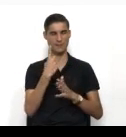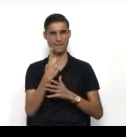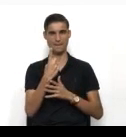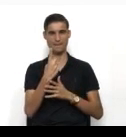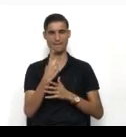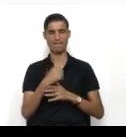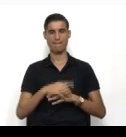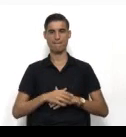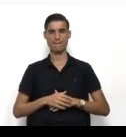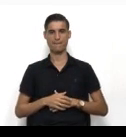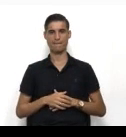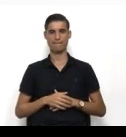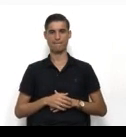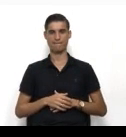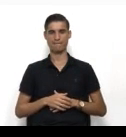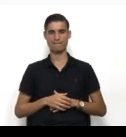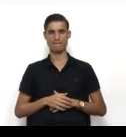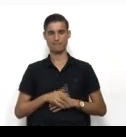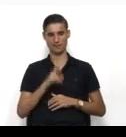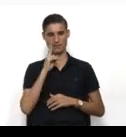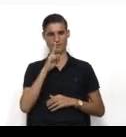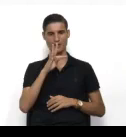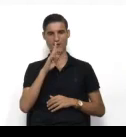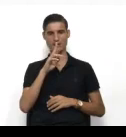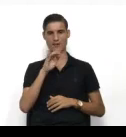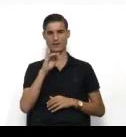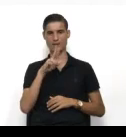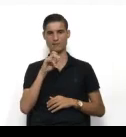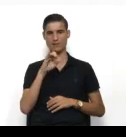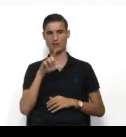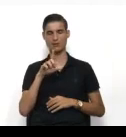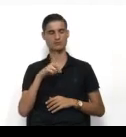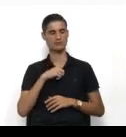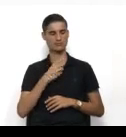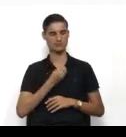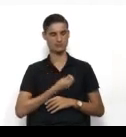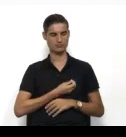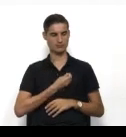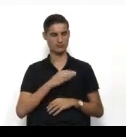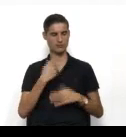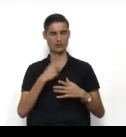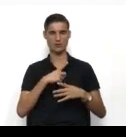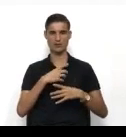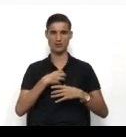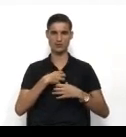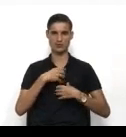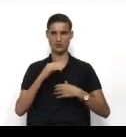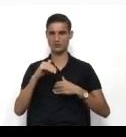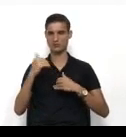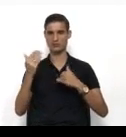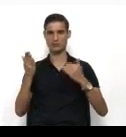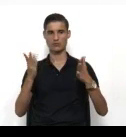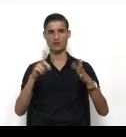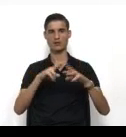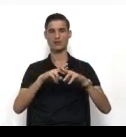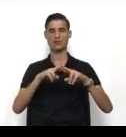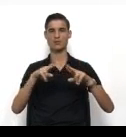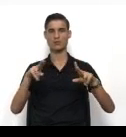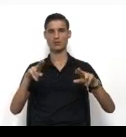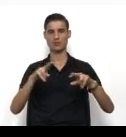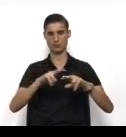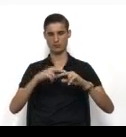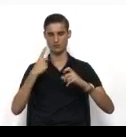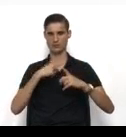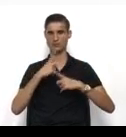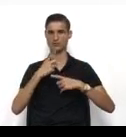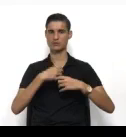Então, observe que essa solução ela é trivial e sempre existe quando condições de fronteira é constante. Então,